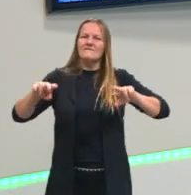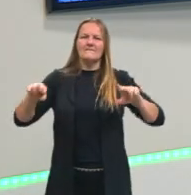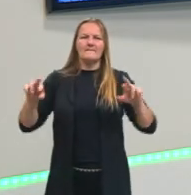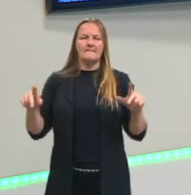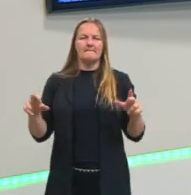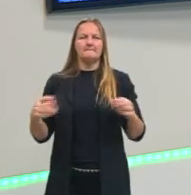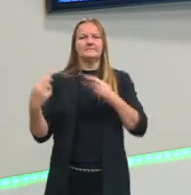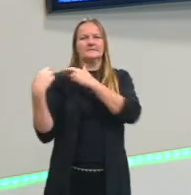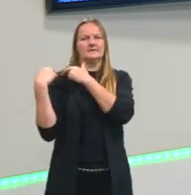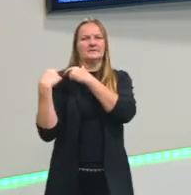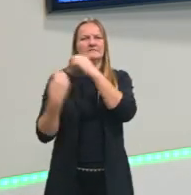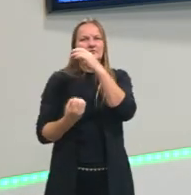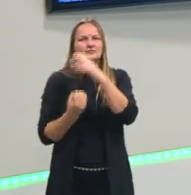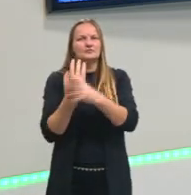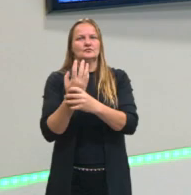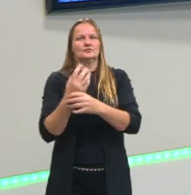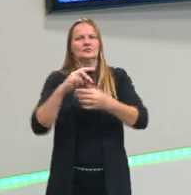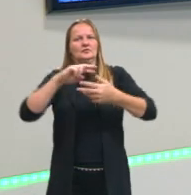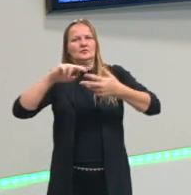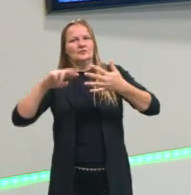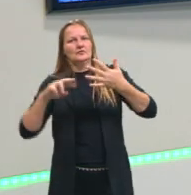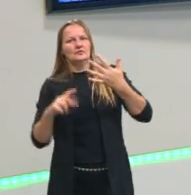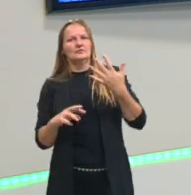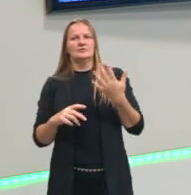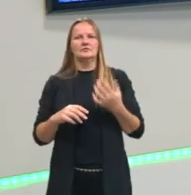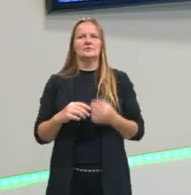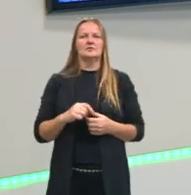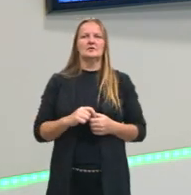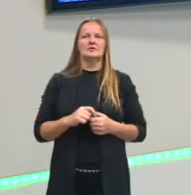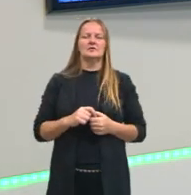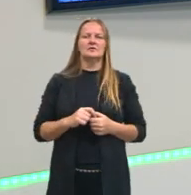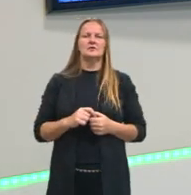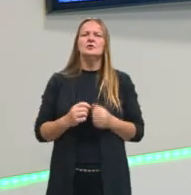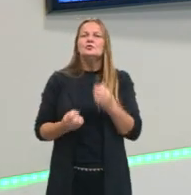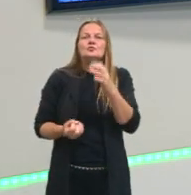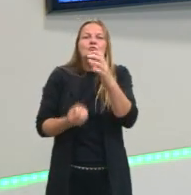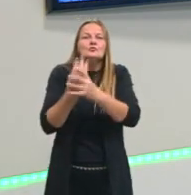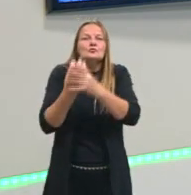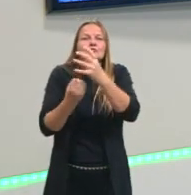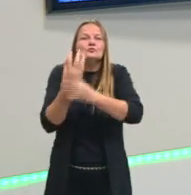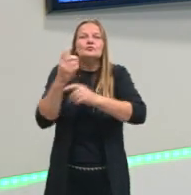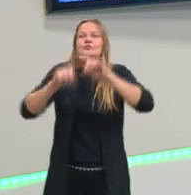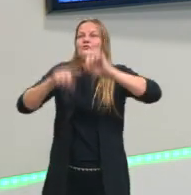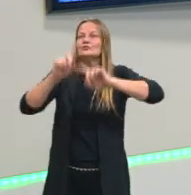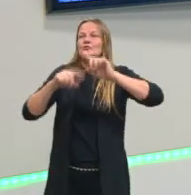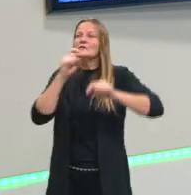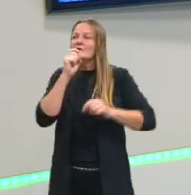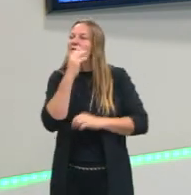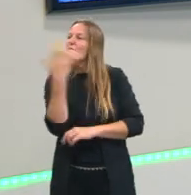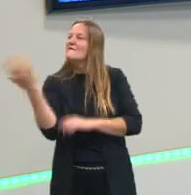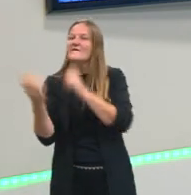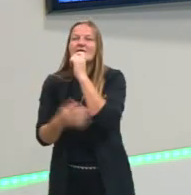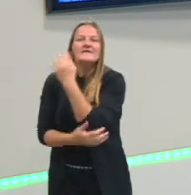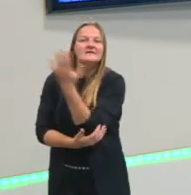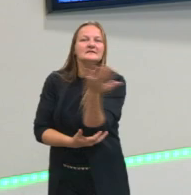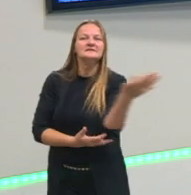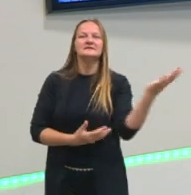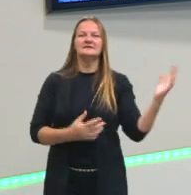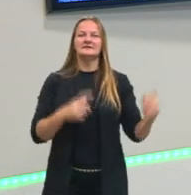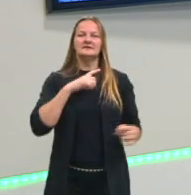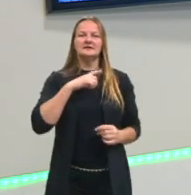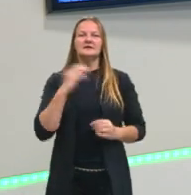coisas que são são vários elementos que propiciam que fazem com que surgiram todos Elementos da natureza e aí ele ele